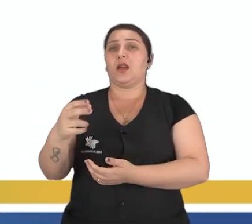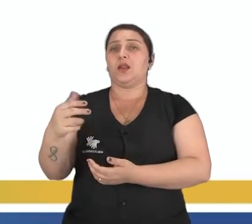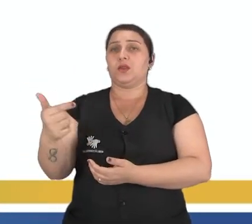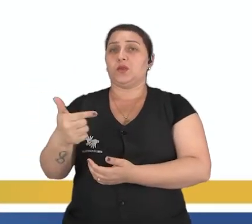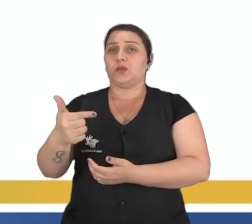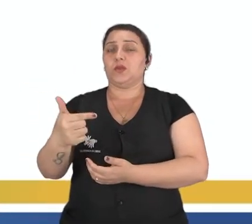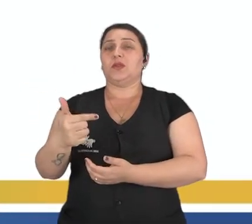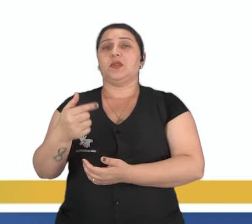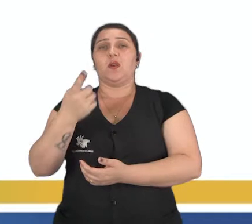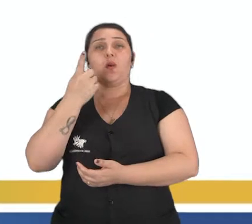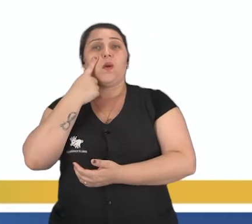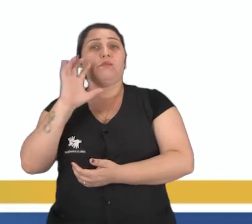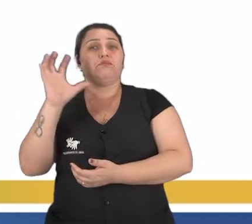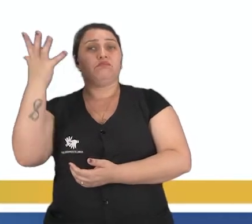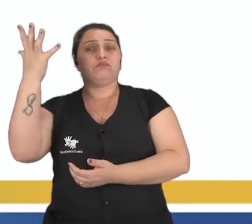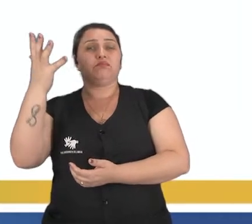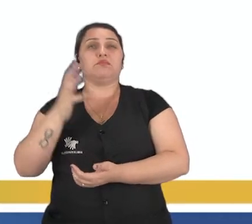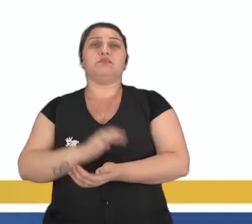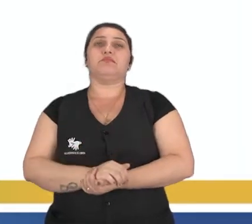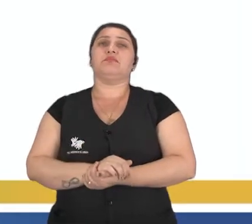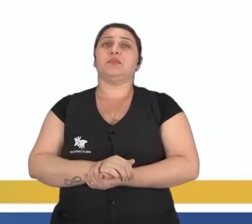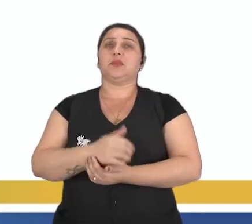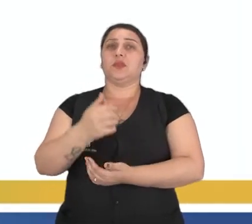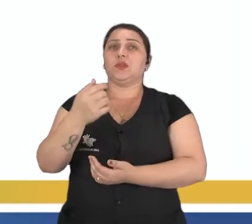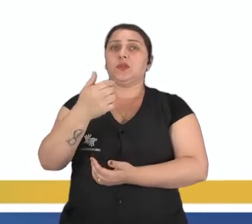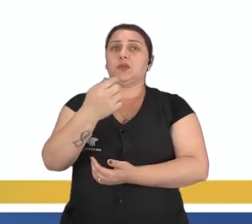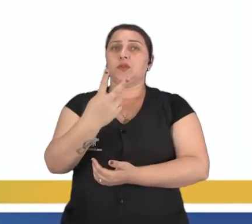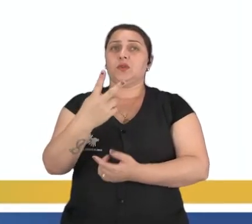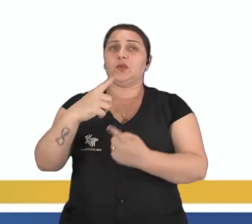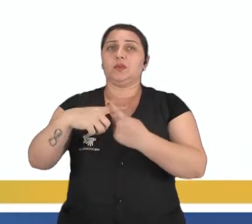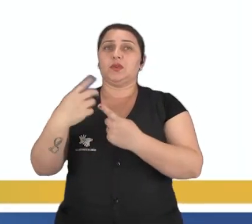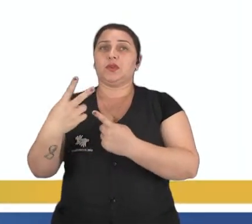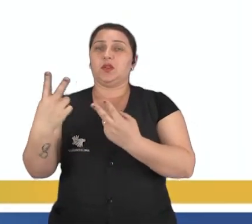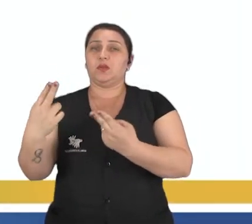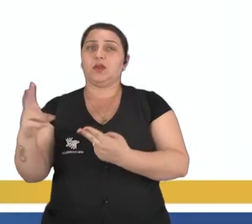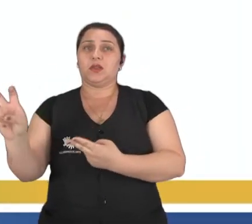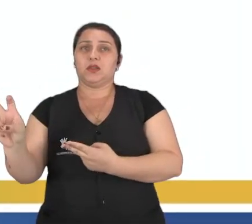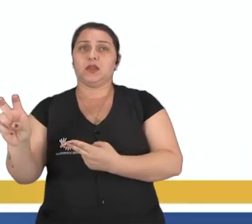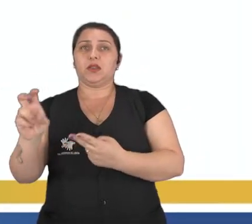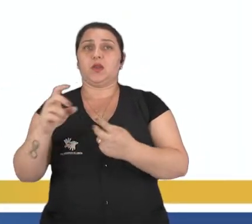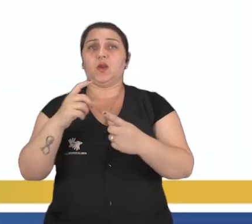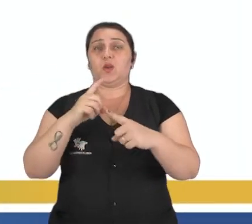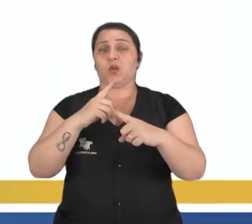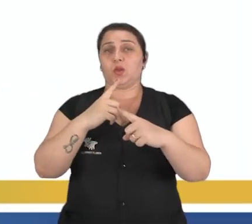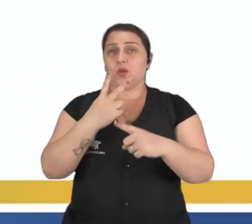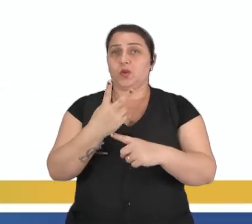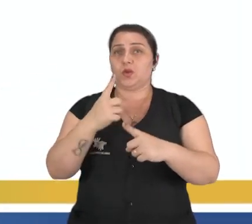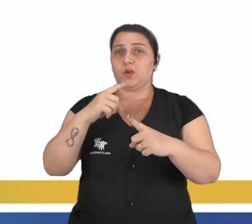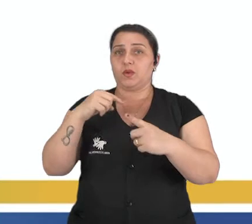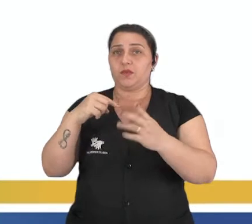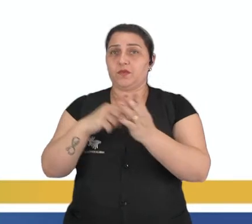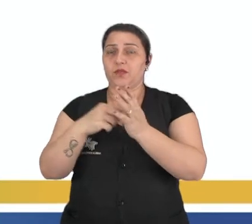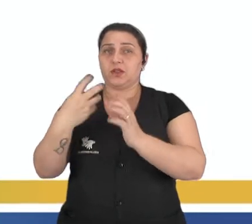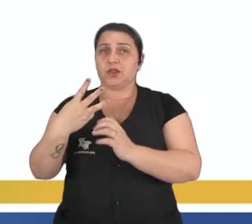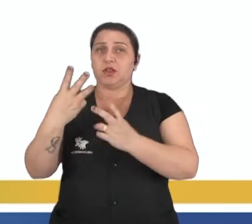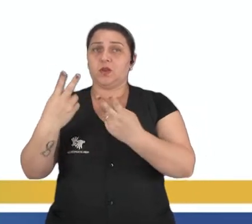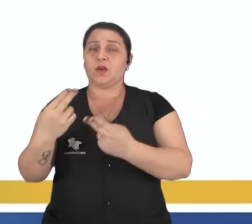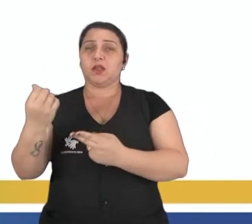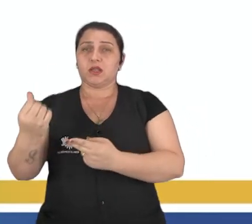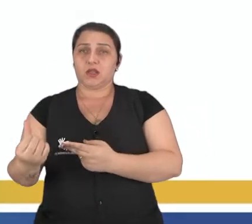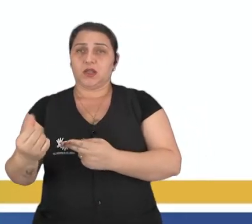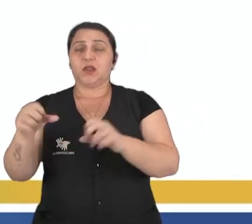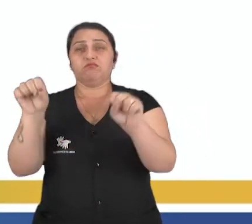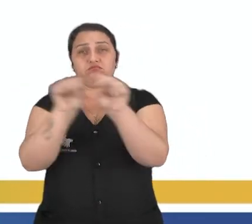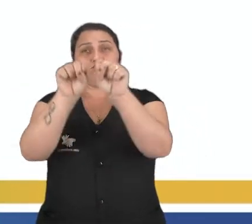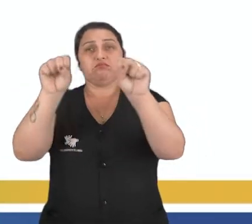igual a 3, olha o que acontece, 2 mais 3 dá 5 e 2 vezes 3 dá 6. Resolve o sistema.